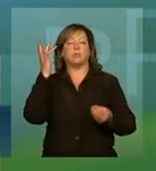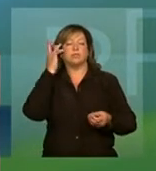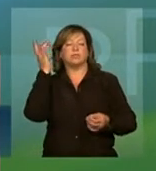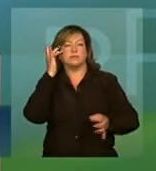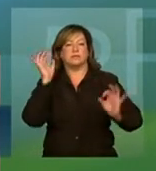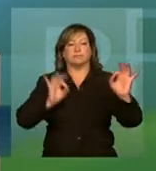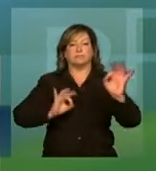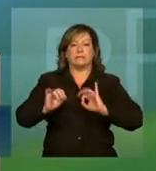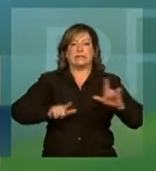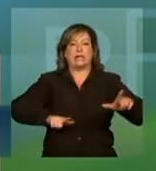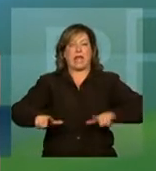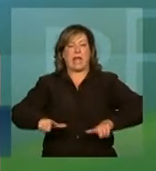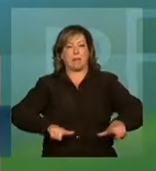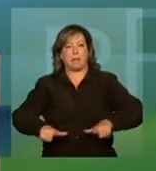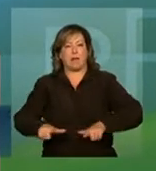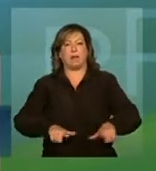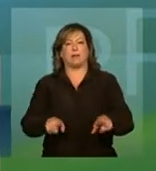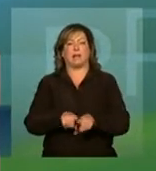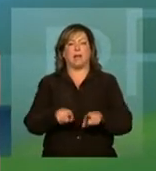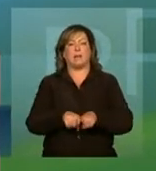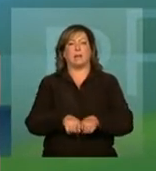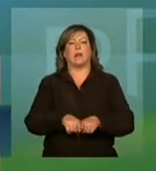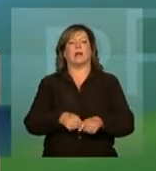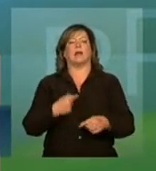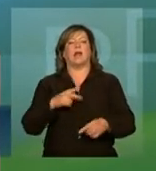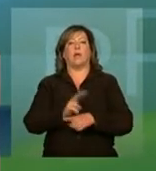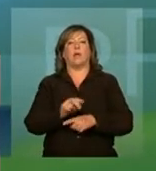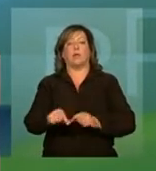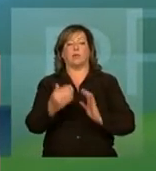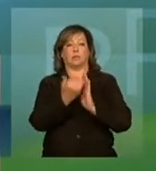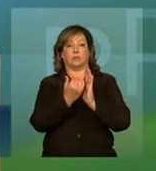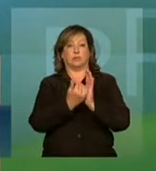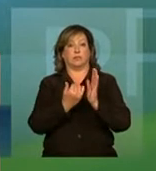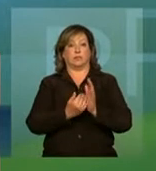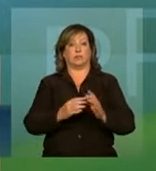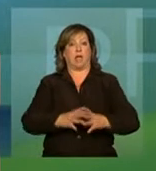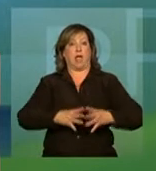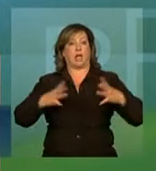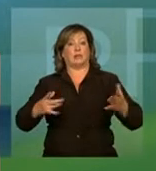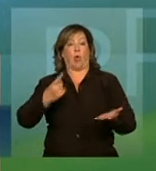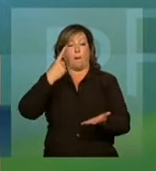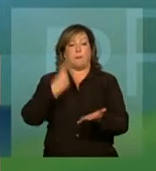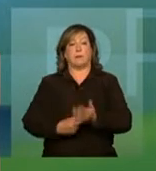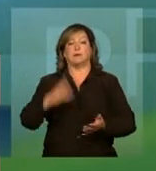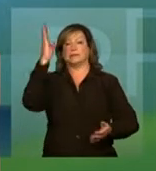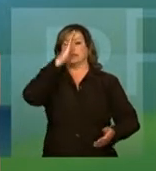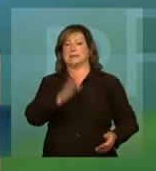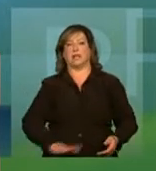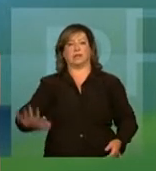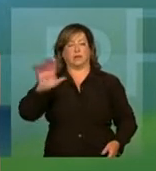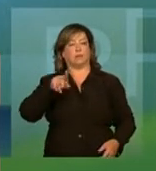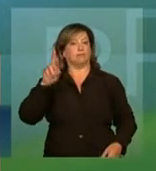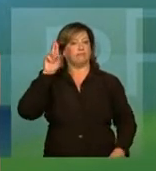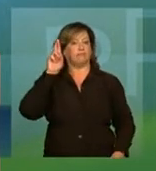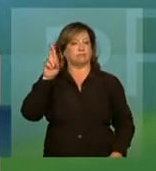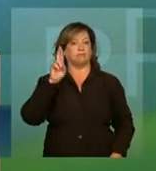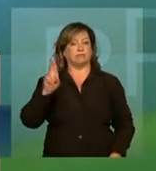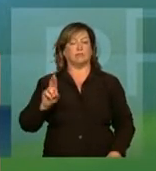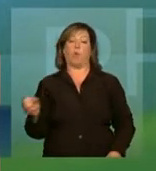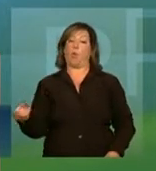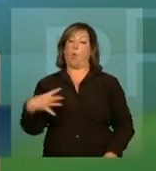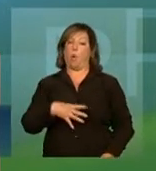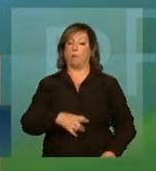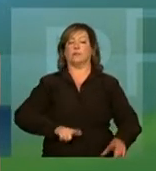estratégica, acompanha os programas que representam os grandes compromissos nacionais. Perante o peso singular das novas